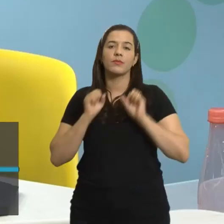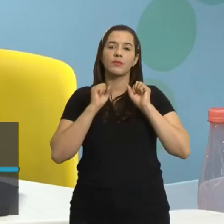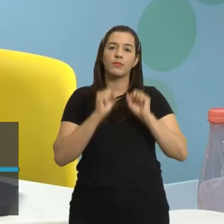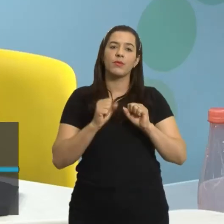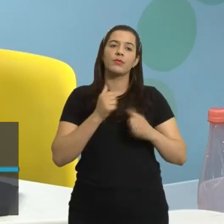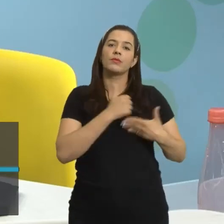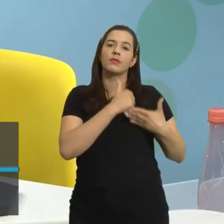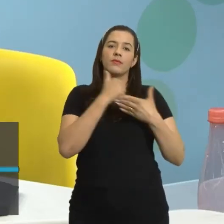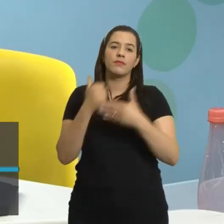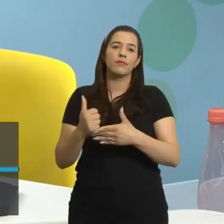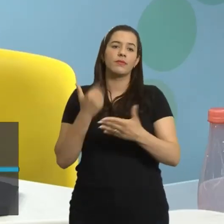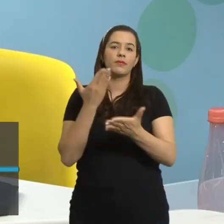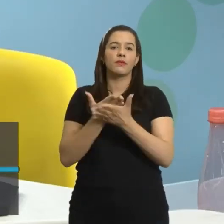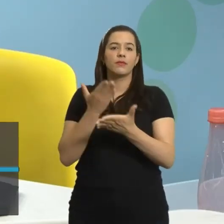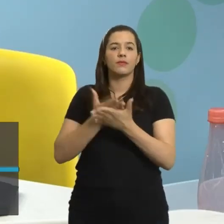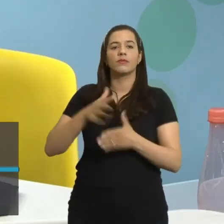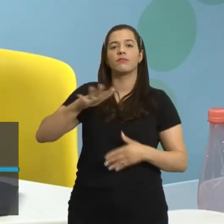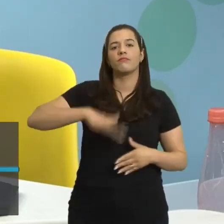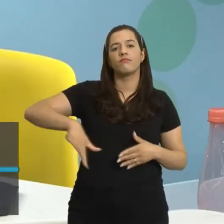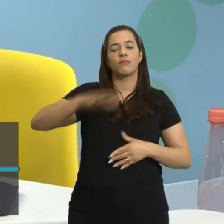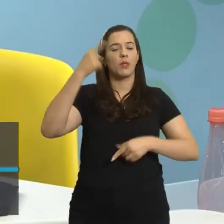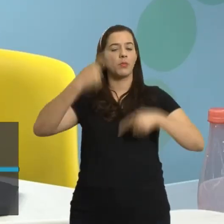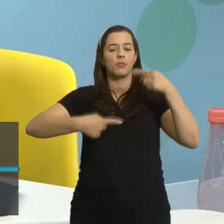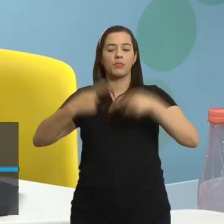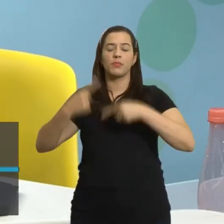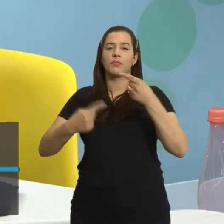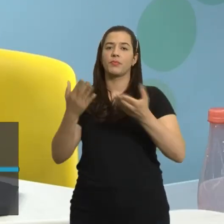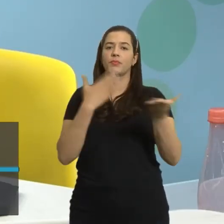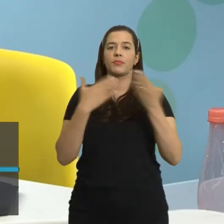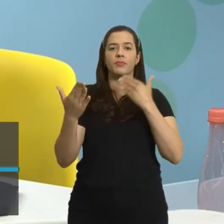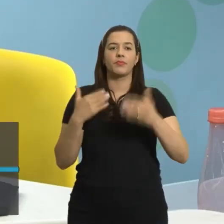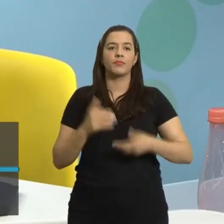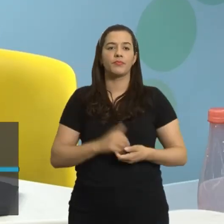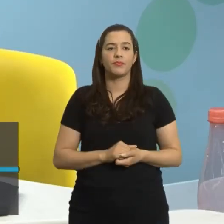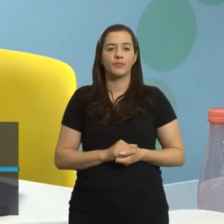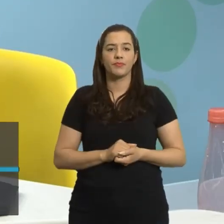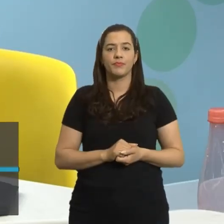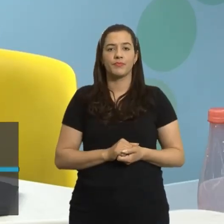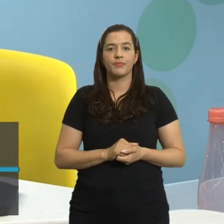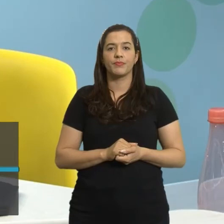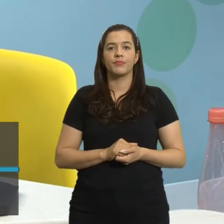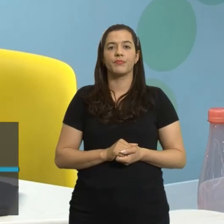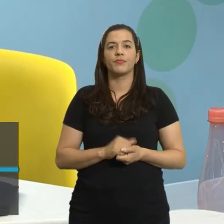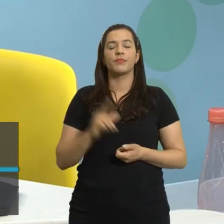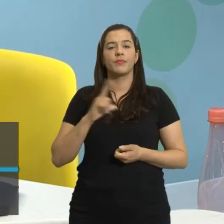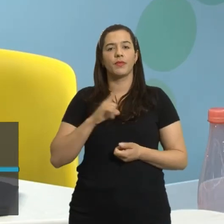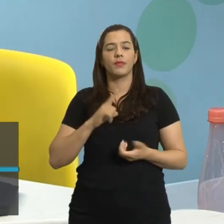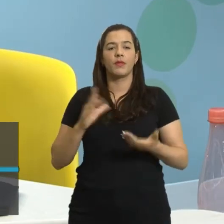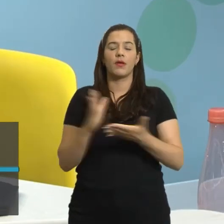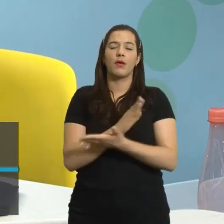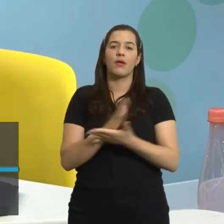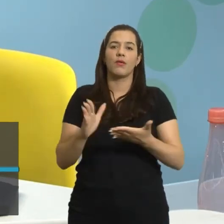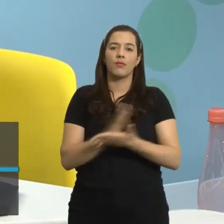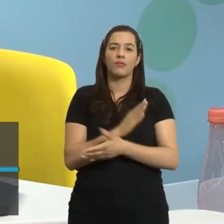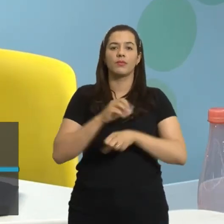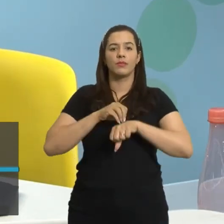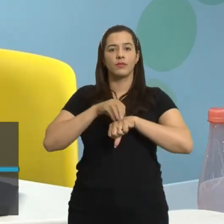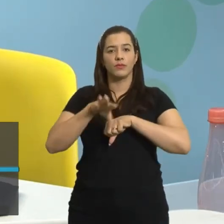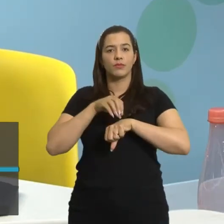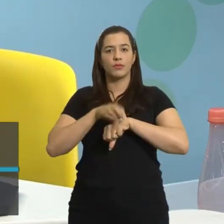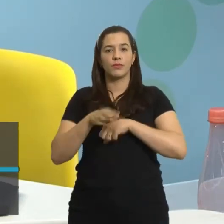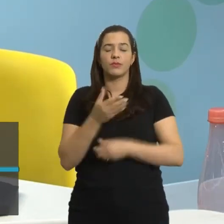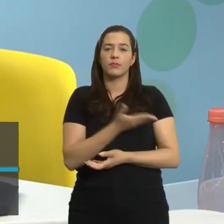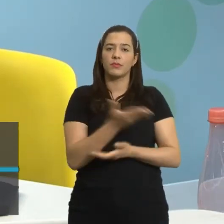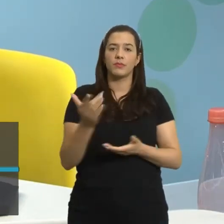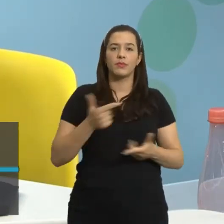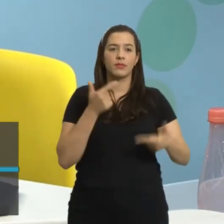aula e podem trazer ricas discussões, né? Bom, vamos agora para algumas sugestões para que vocês possam